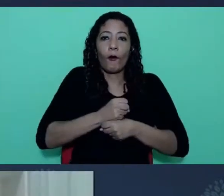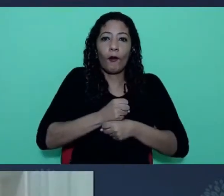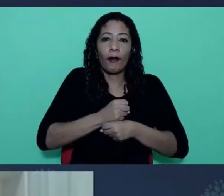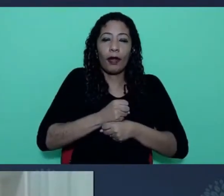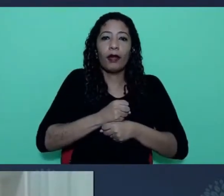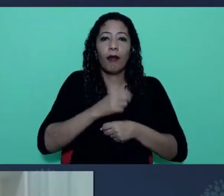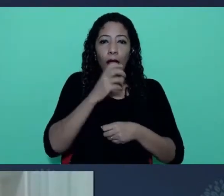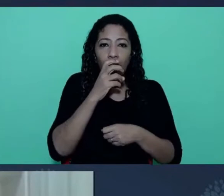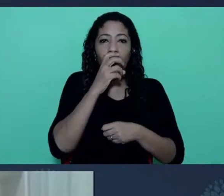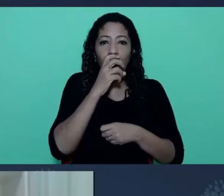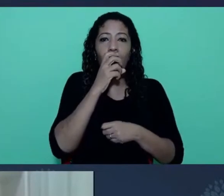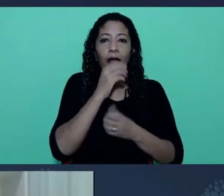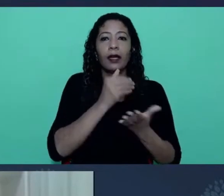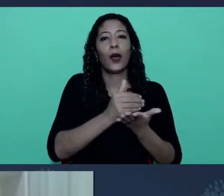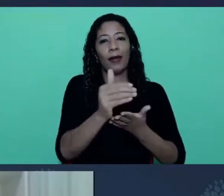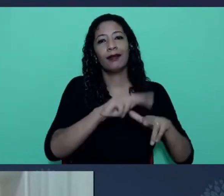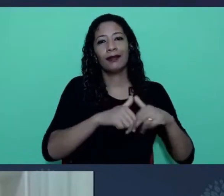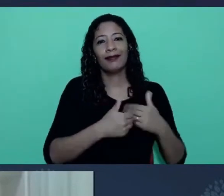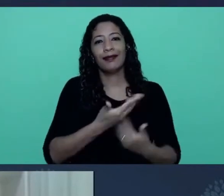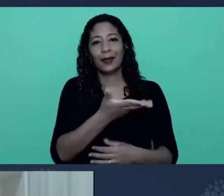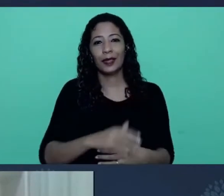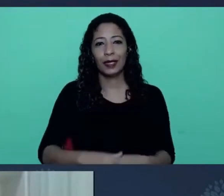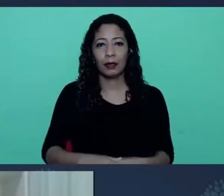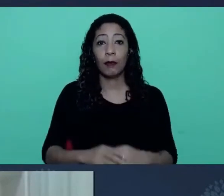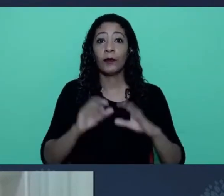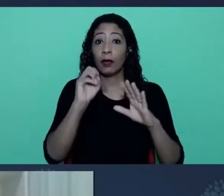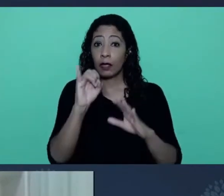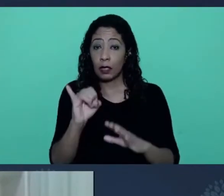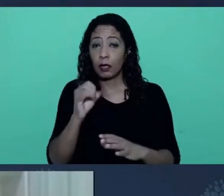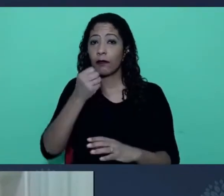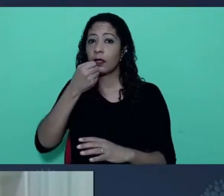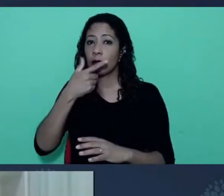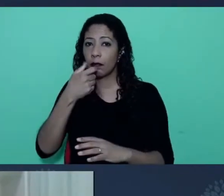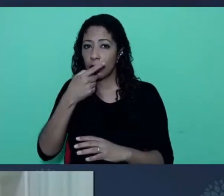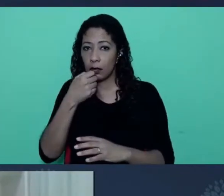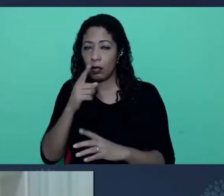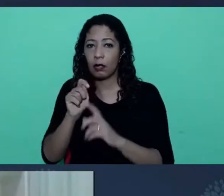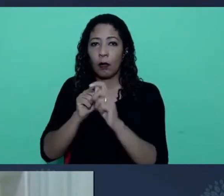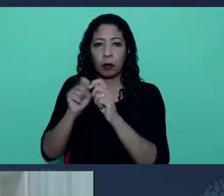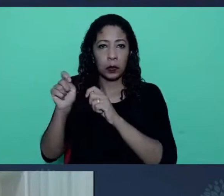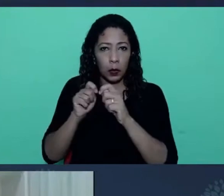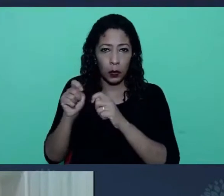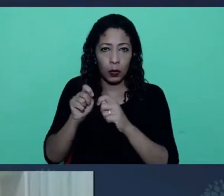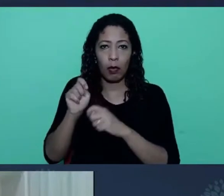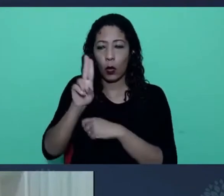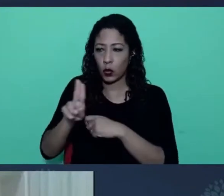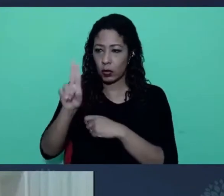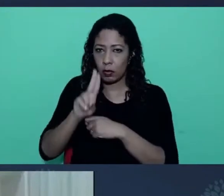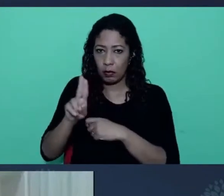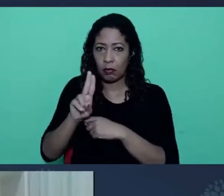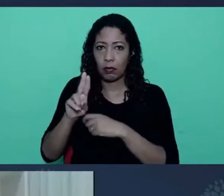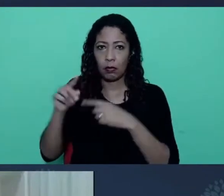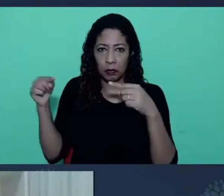tossir. Então, se você tiver com a medicação controlada, se tiver em uso adequado